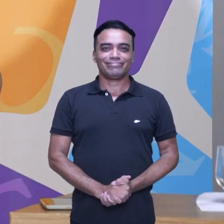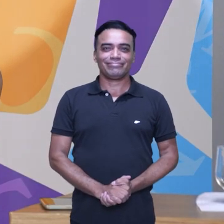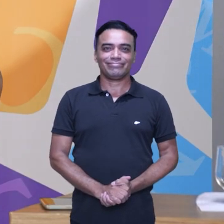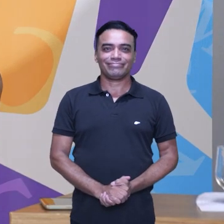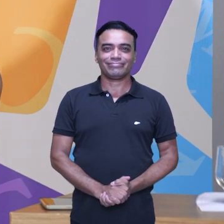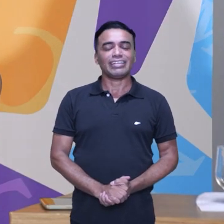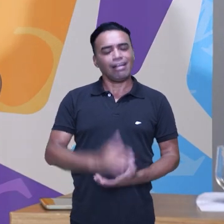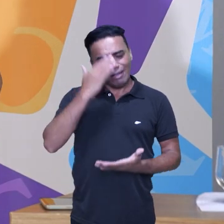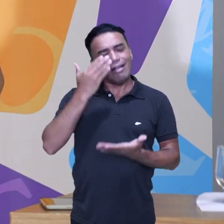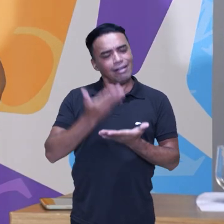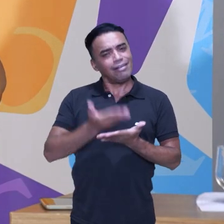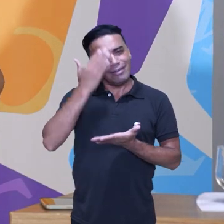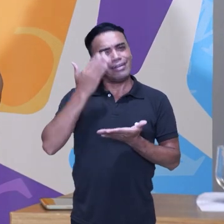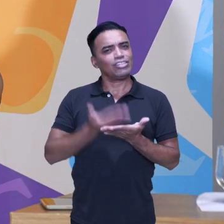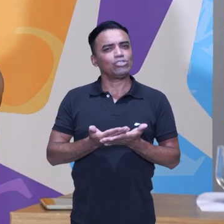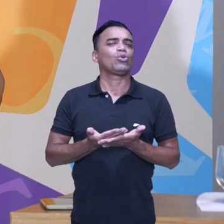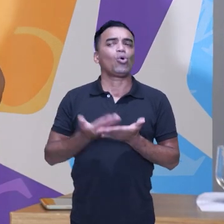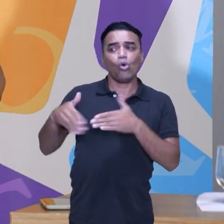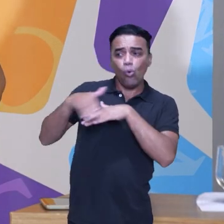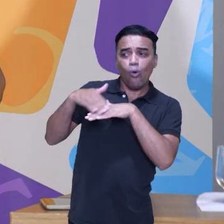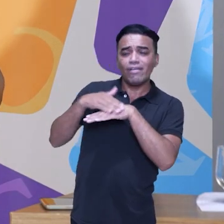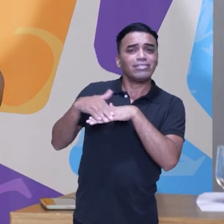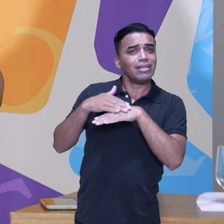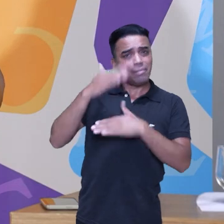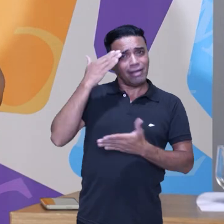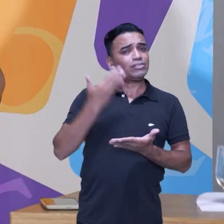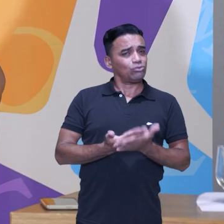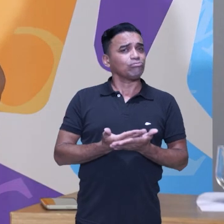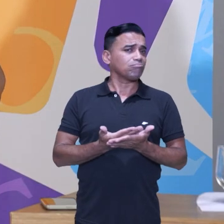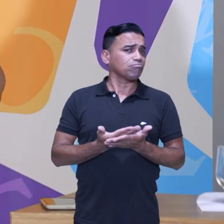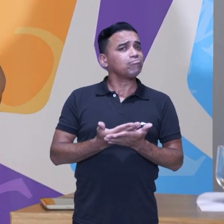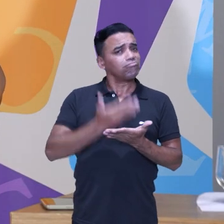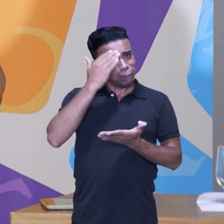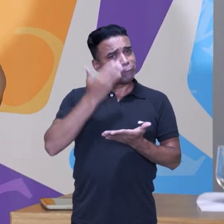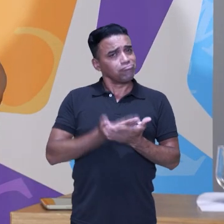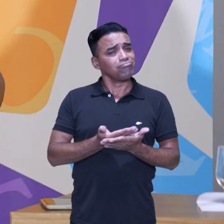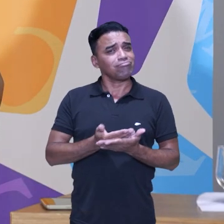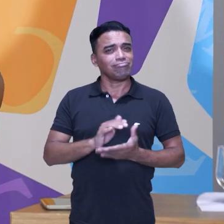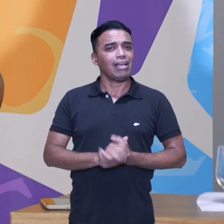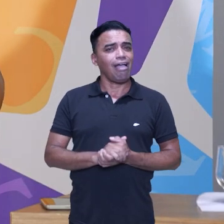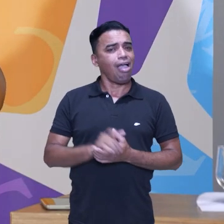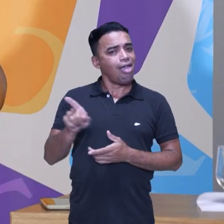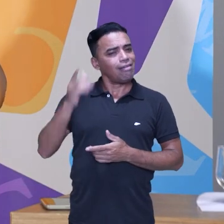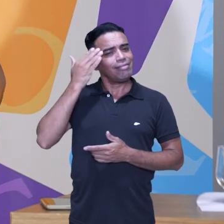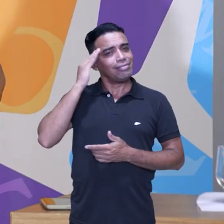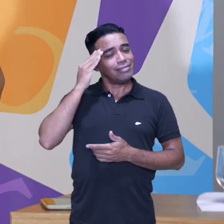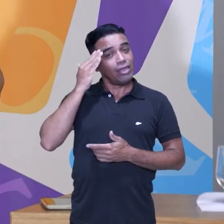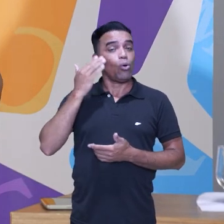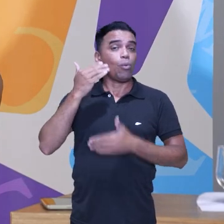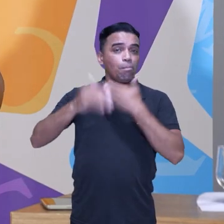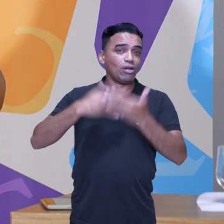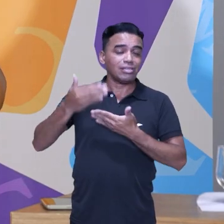Que acreditou muito, né? Quando a gente conversou, ela acreditou muito nisso e ela entendeu o processo